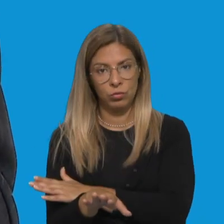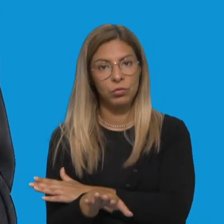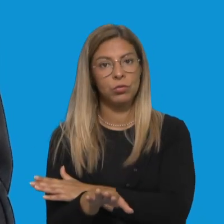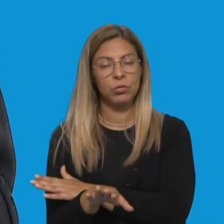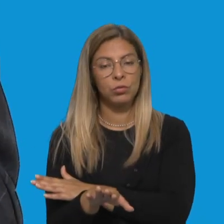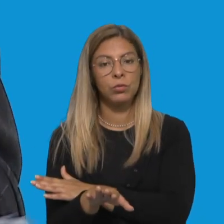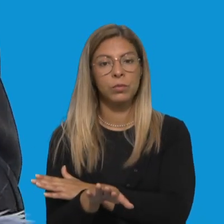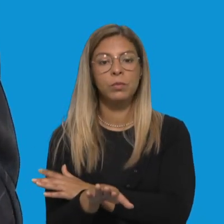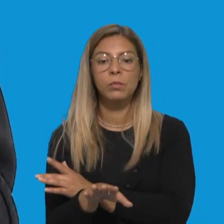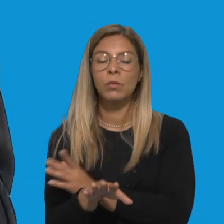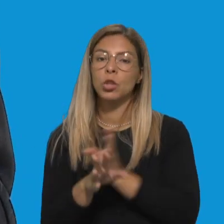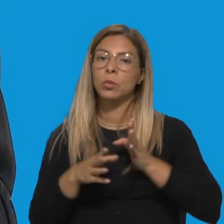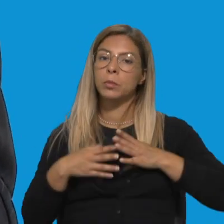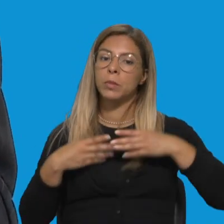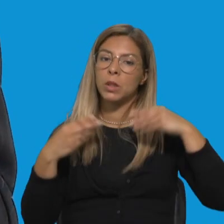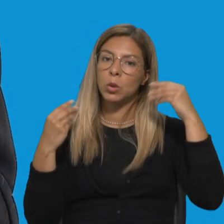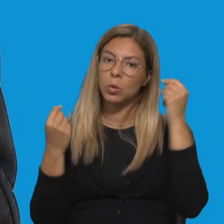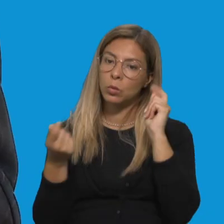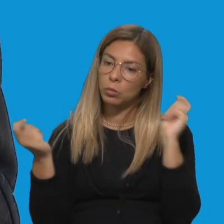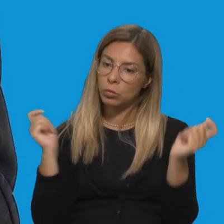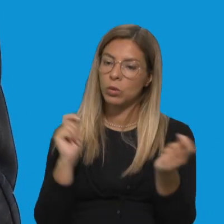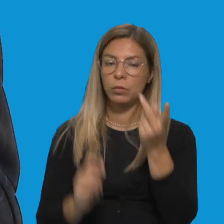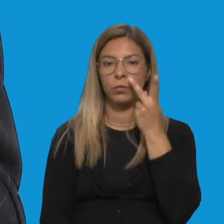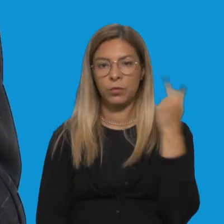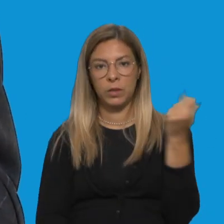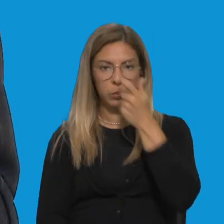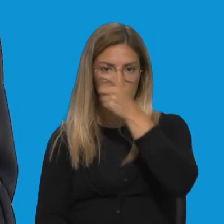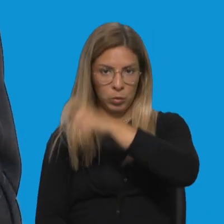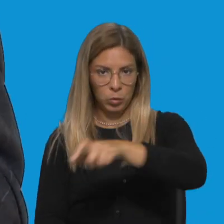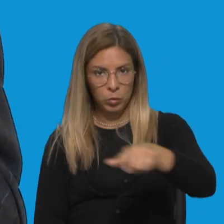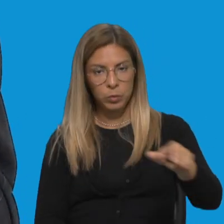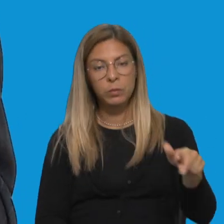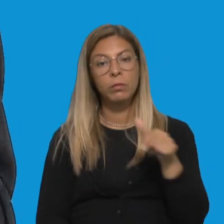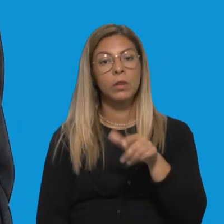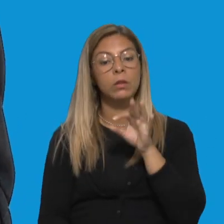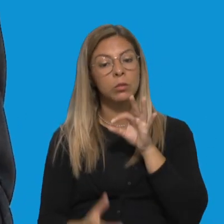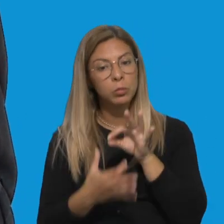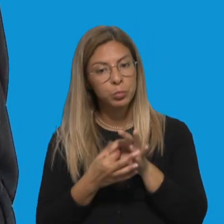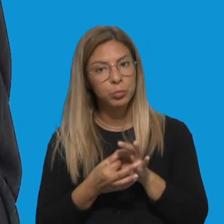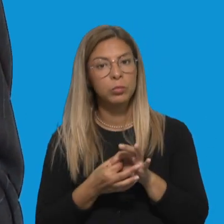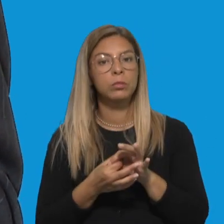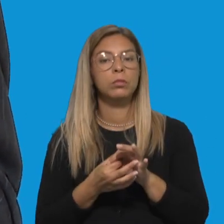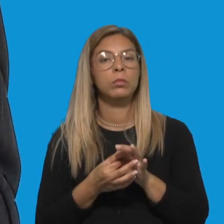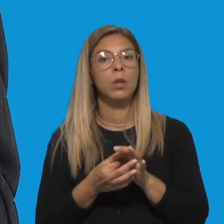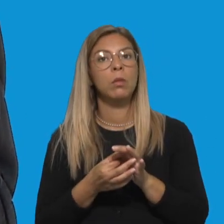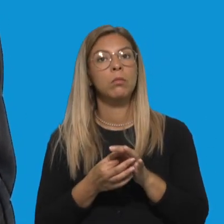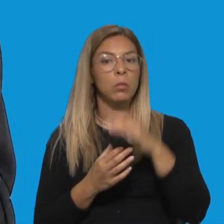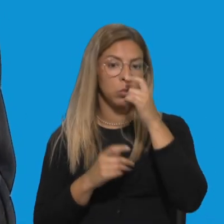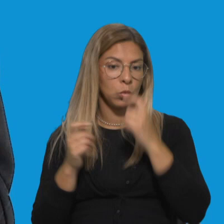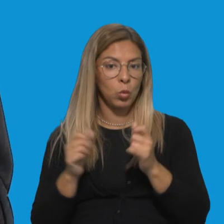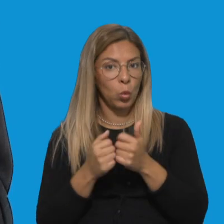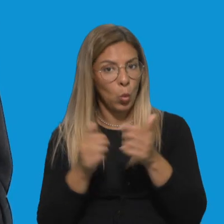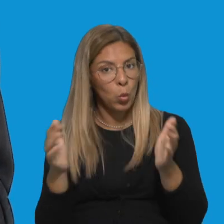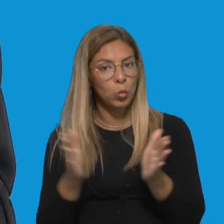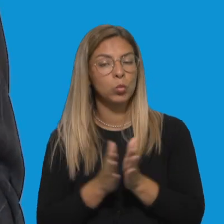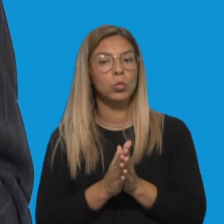do Espírito do ressuscitado. É ele que congrega todos os povos, é nele que se professa